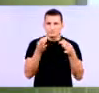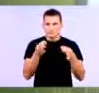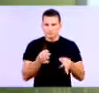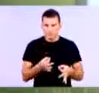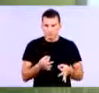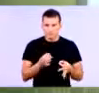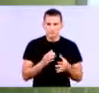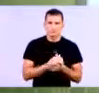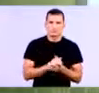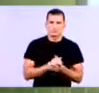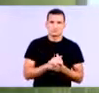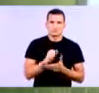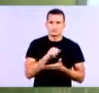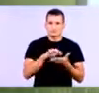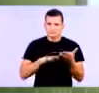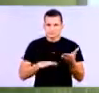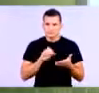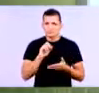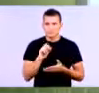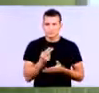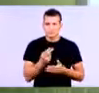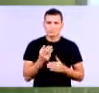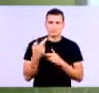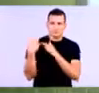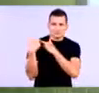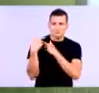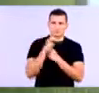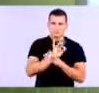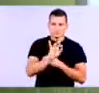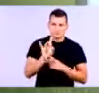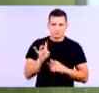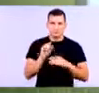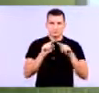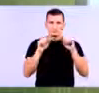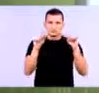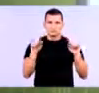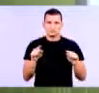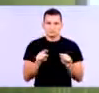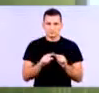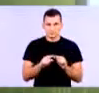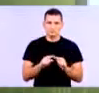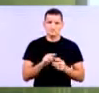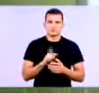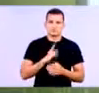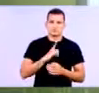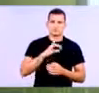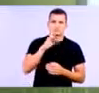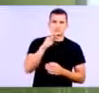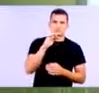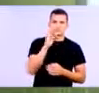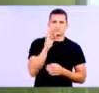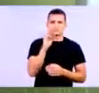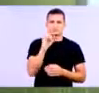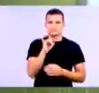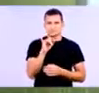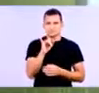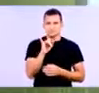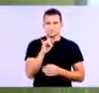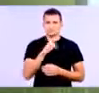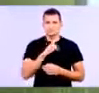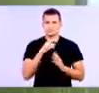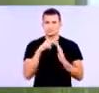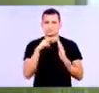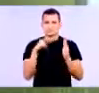as atividades ou atribuições de cada funcionário, geralmente chega lá a DTI, estabelece uma